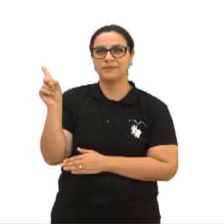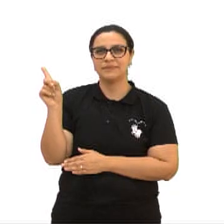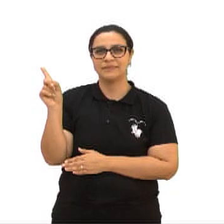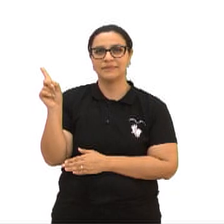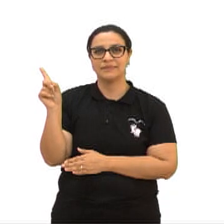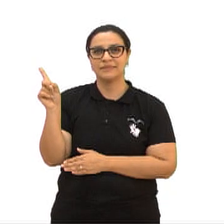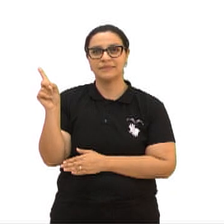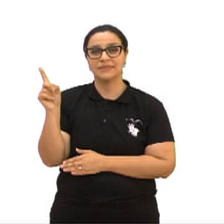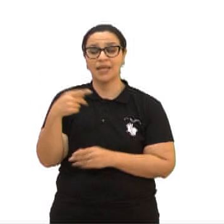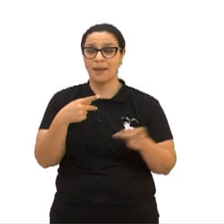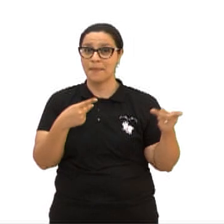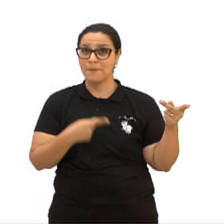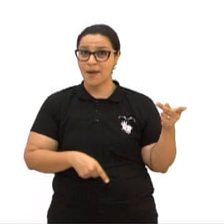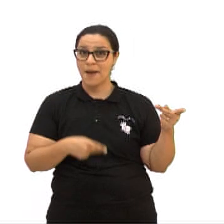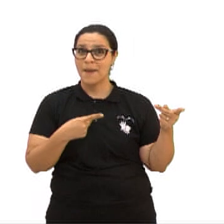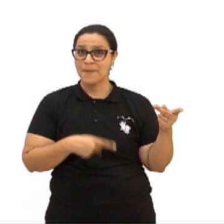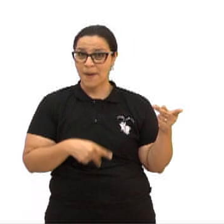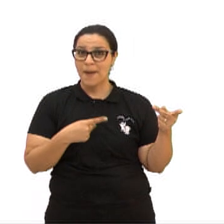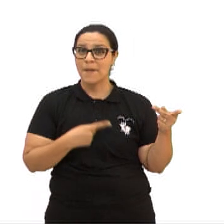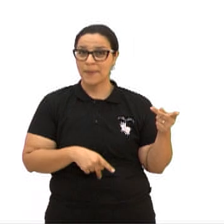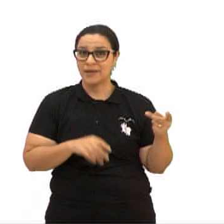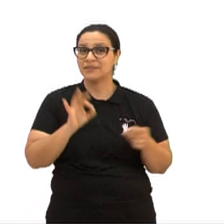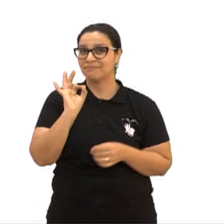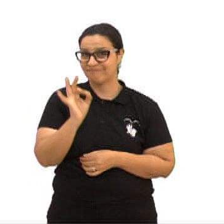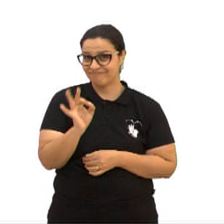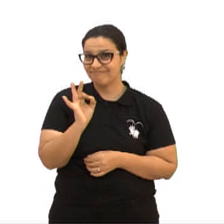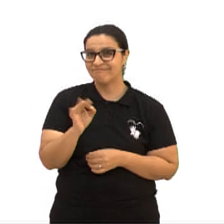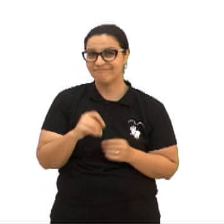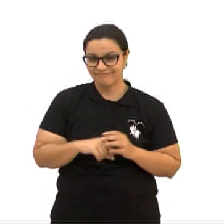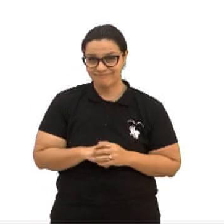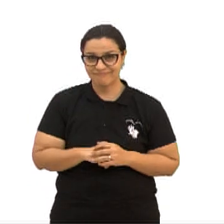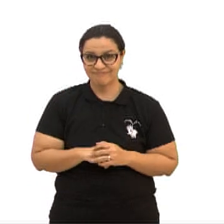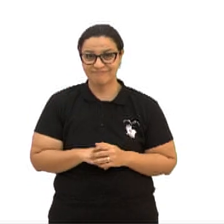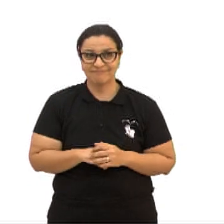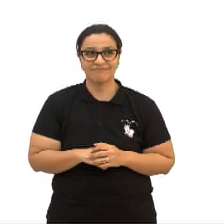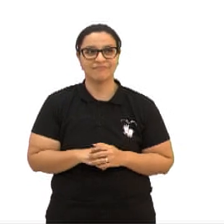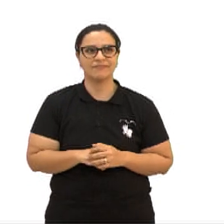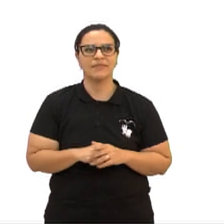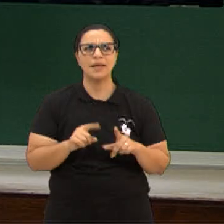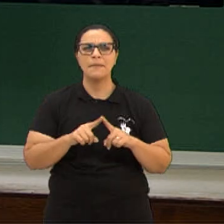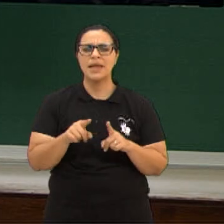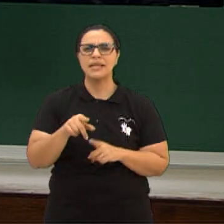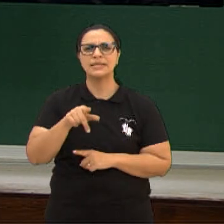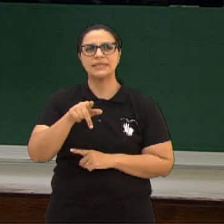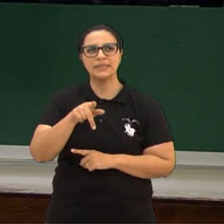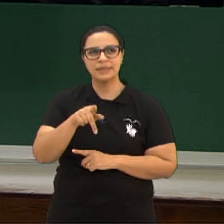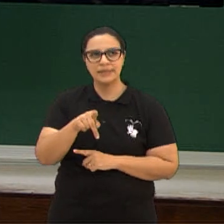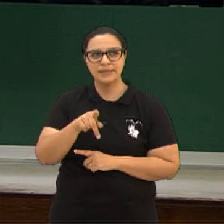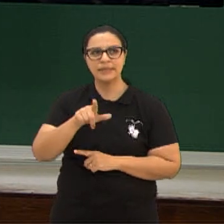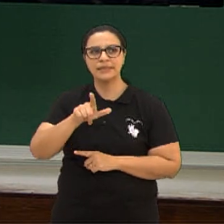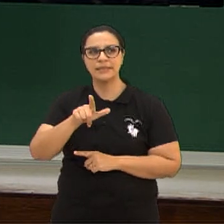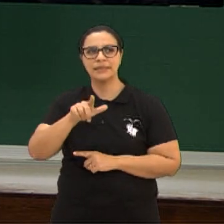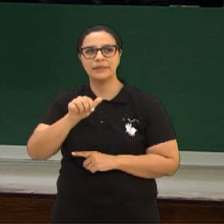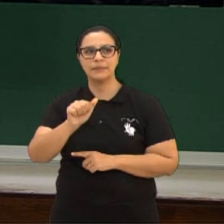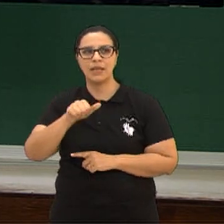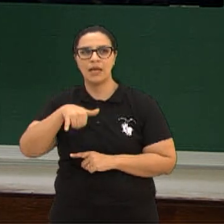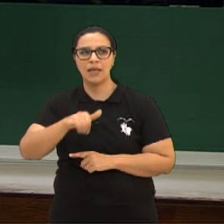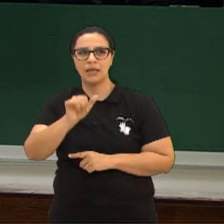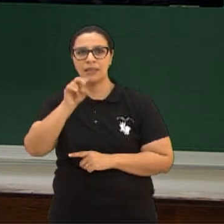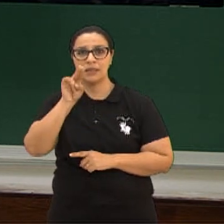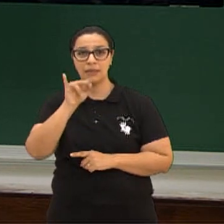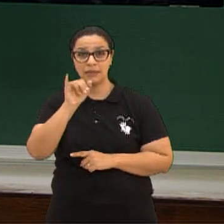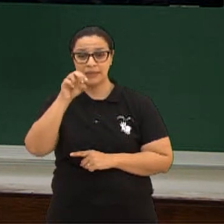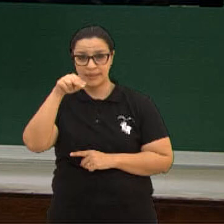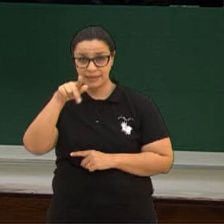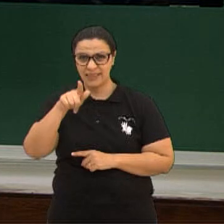are playing. Eles estão tocando. Teacher, mas play não é brincar? O play,